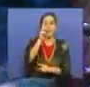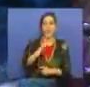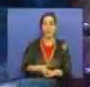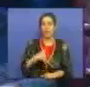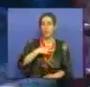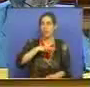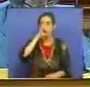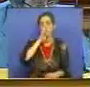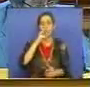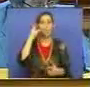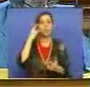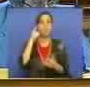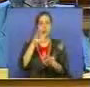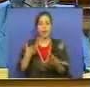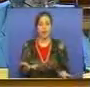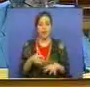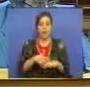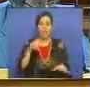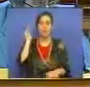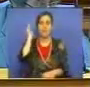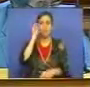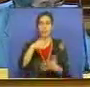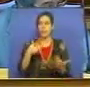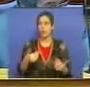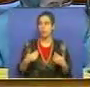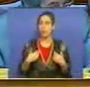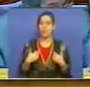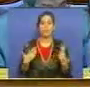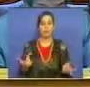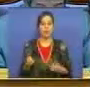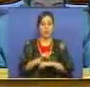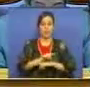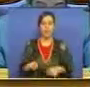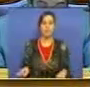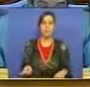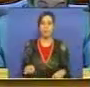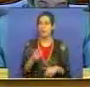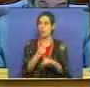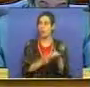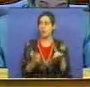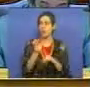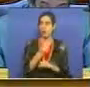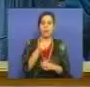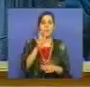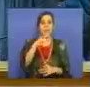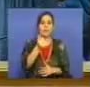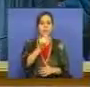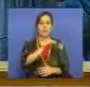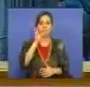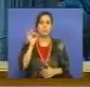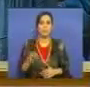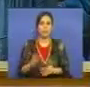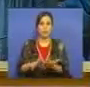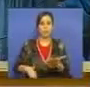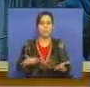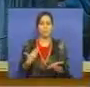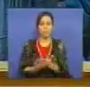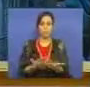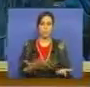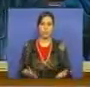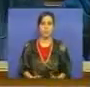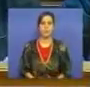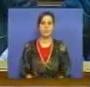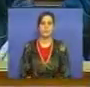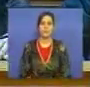queria recordar aqui à Assembleia da República que fui eu que impedi um aumento das tarifas de 15% proposto pelo regulador.